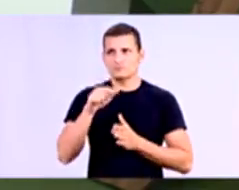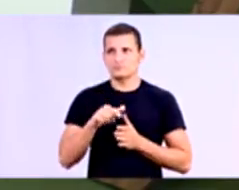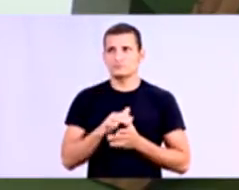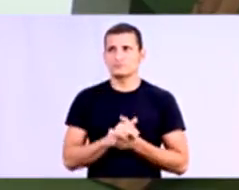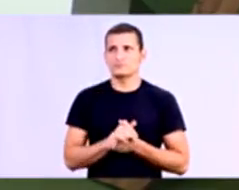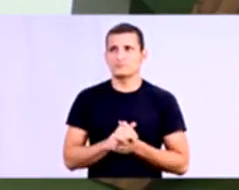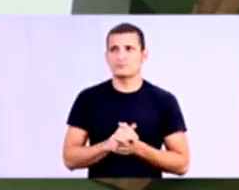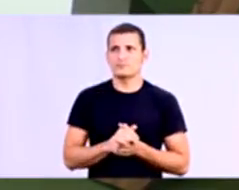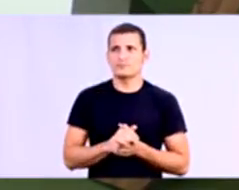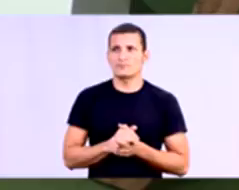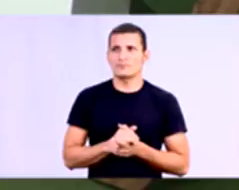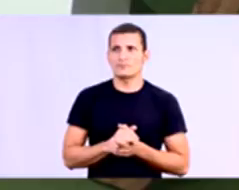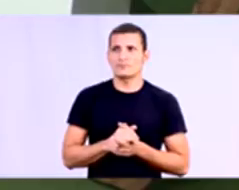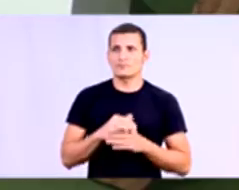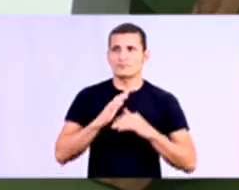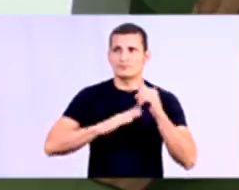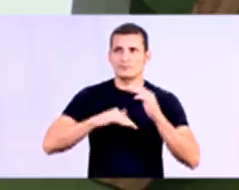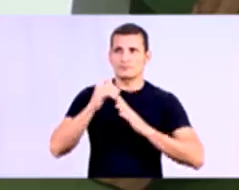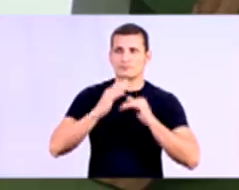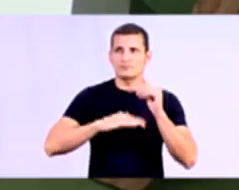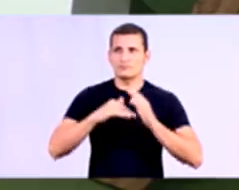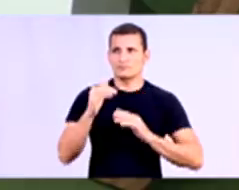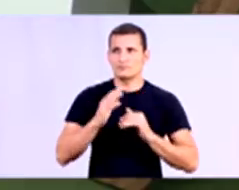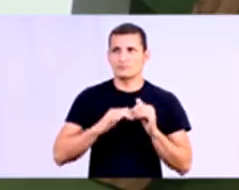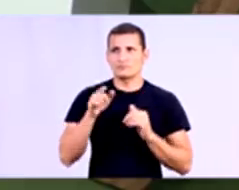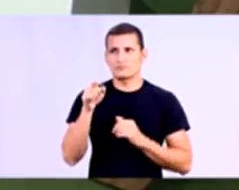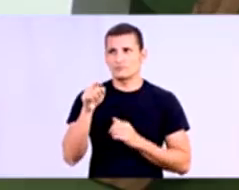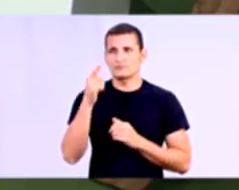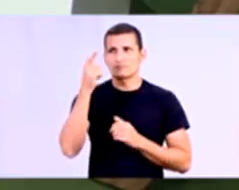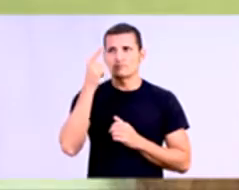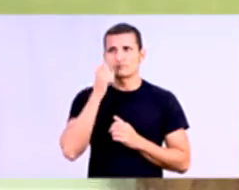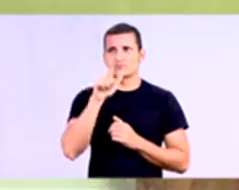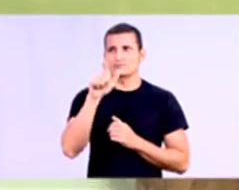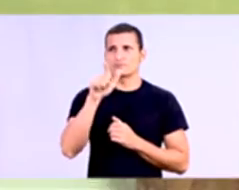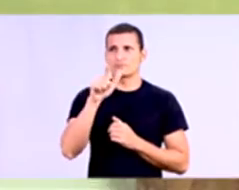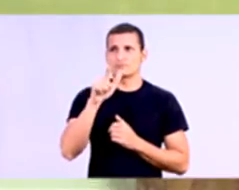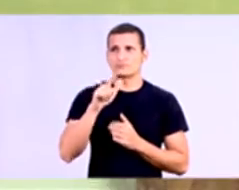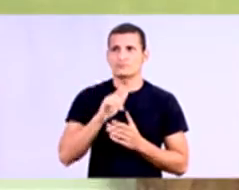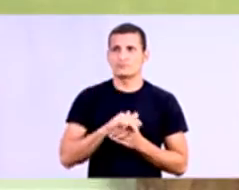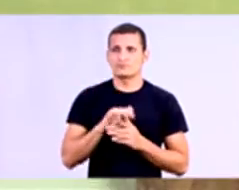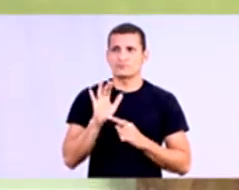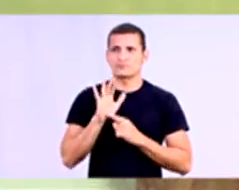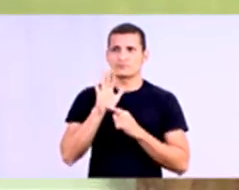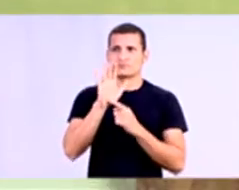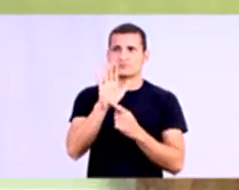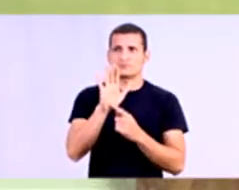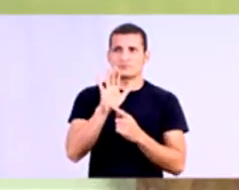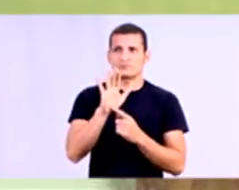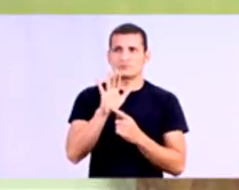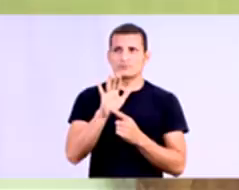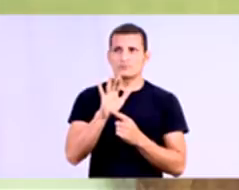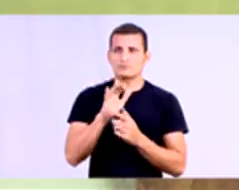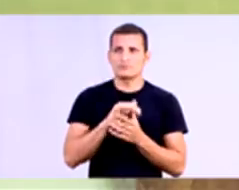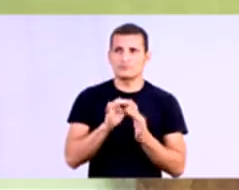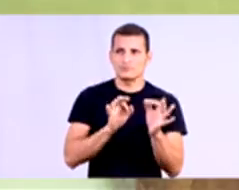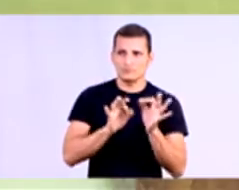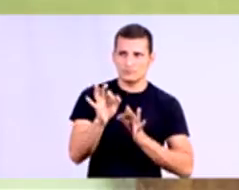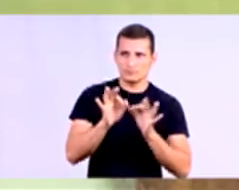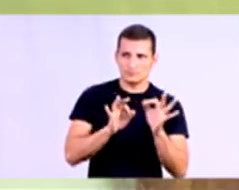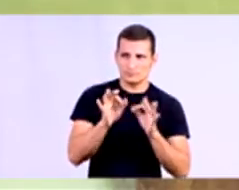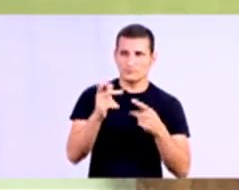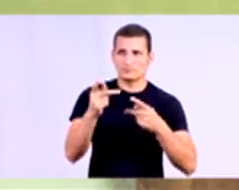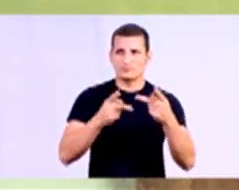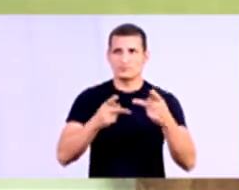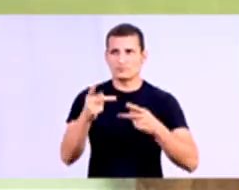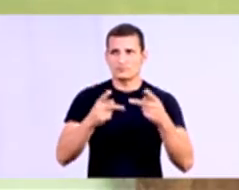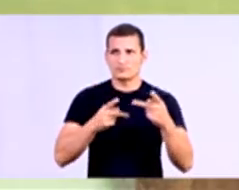que o profissional, ele consegue mostrar num plano, num